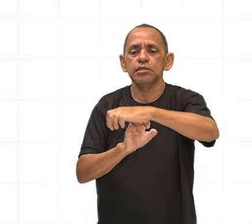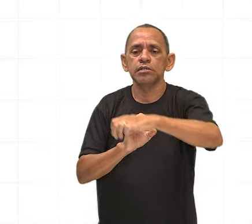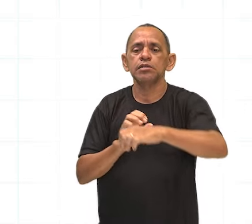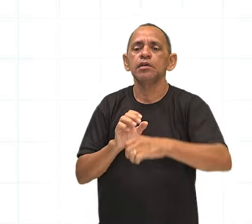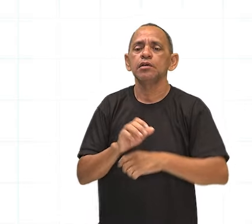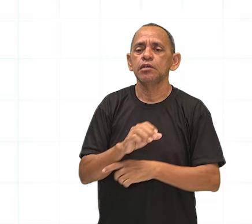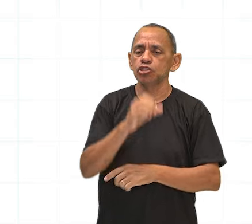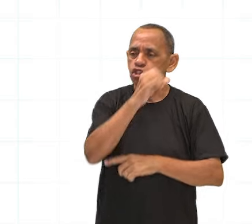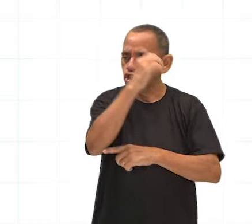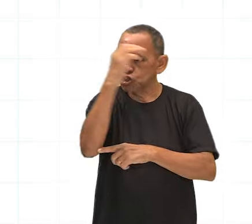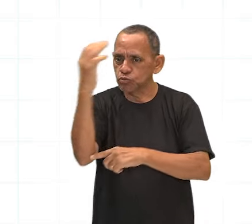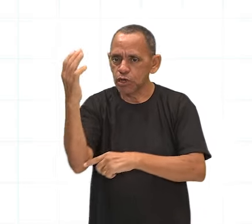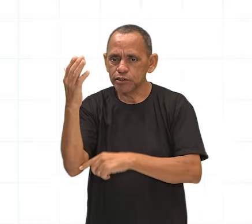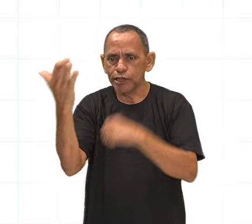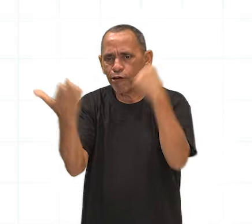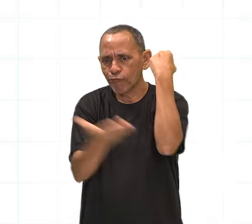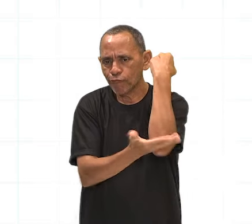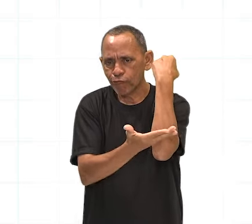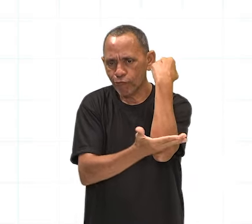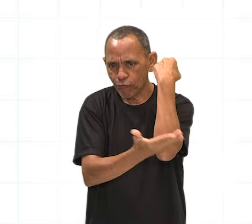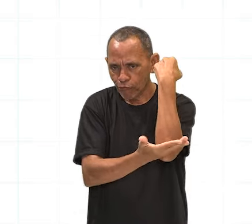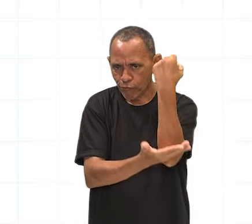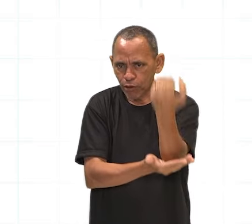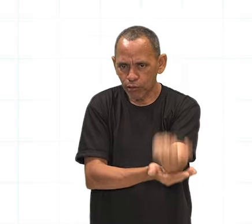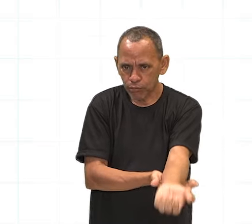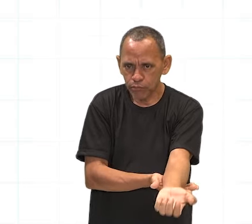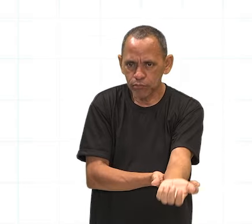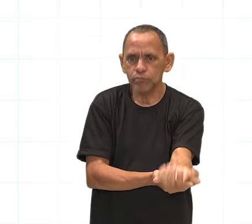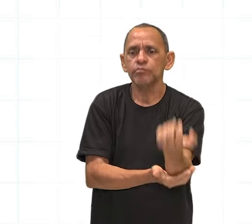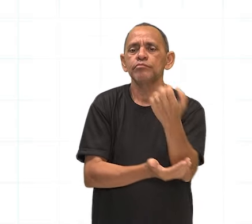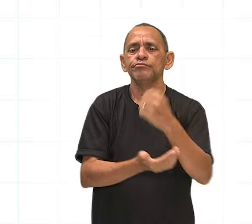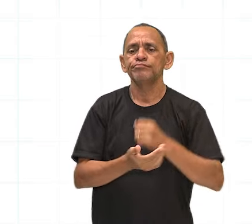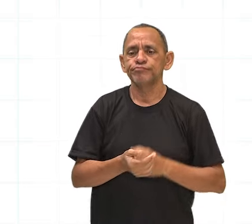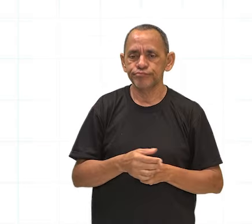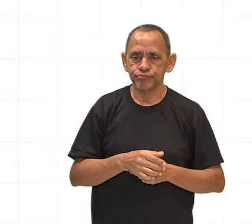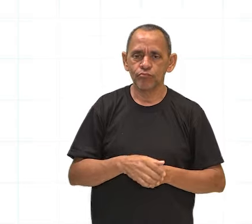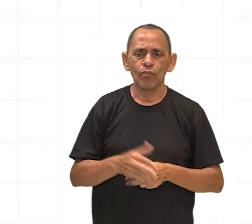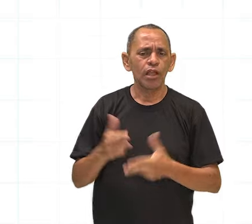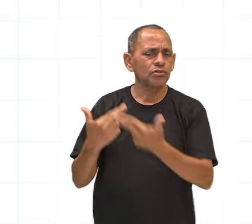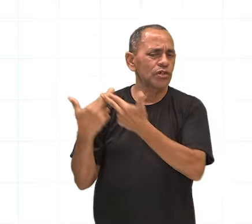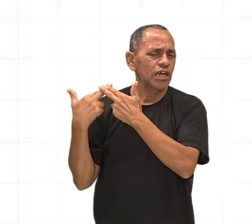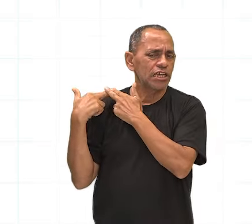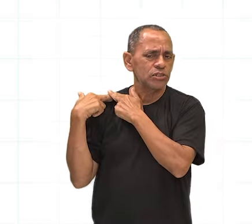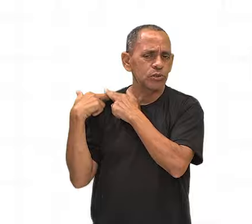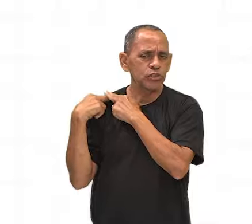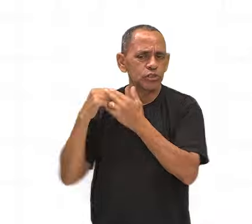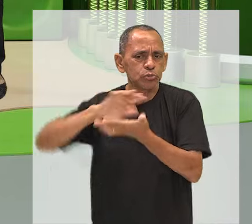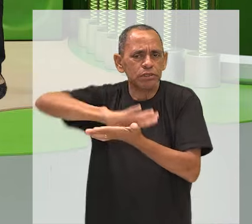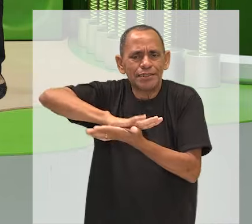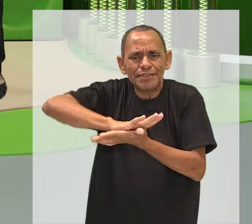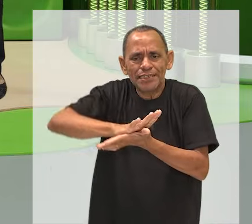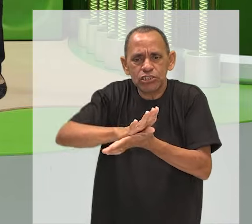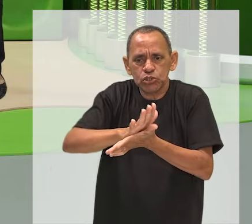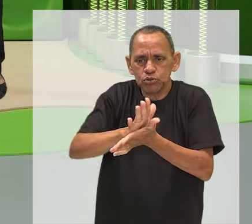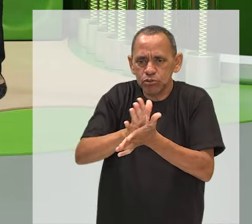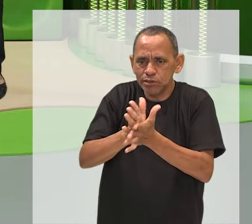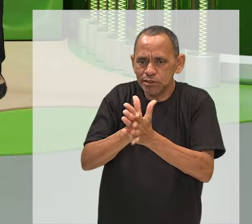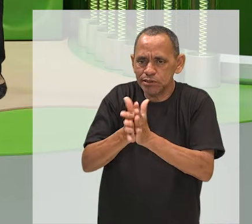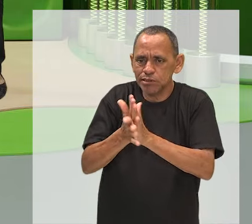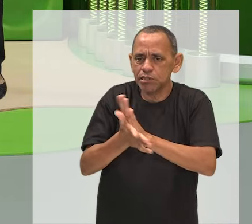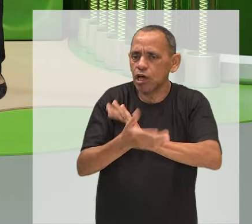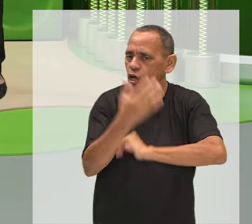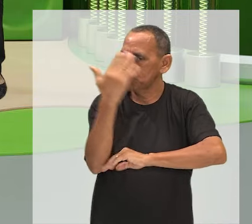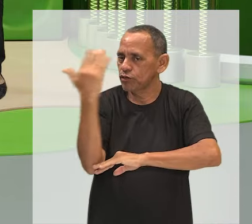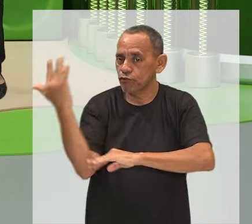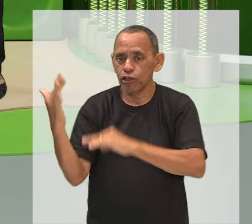E, consequentemente, se ocorrem esses prejuízos, mais na frente, né, a gente pode ter uma perda desses